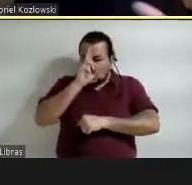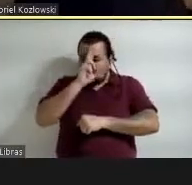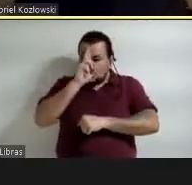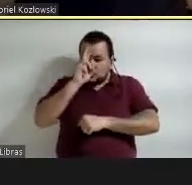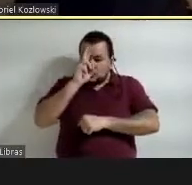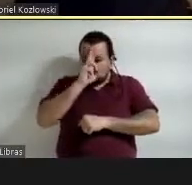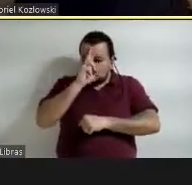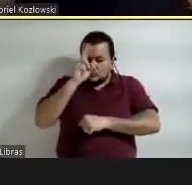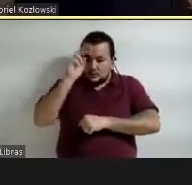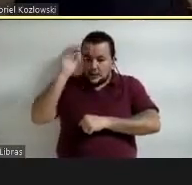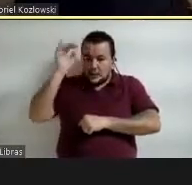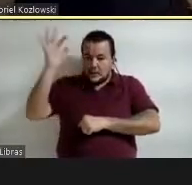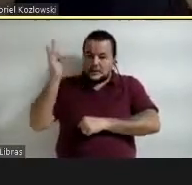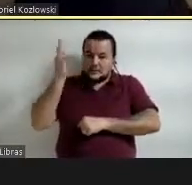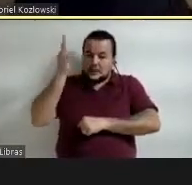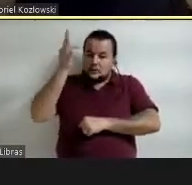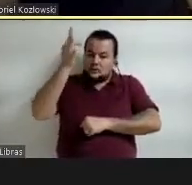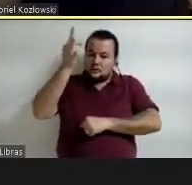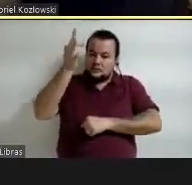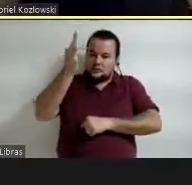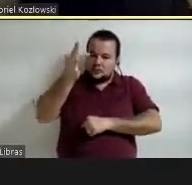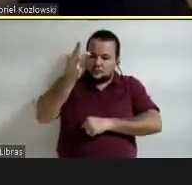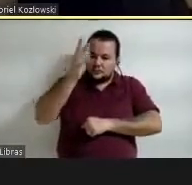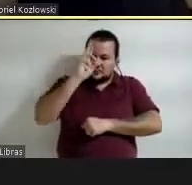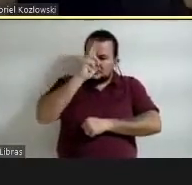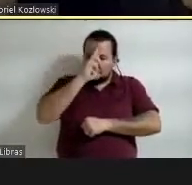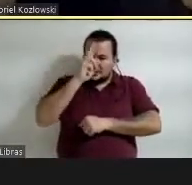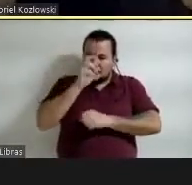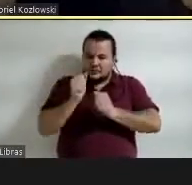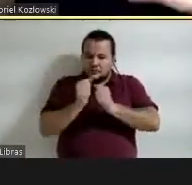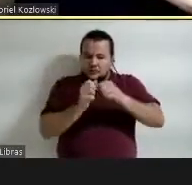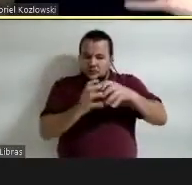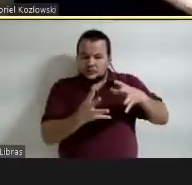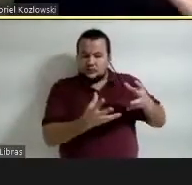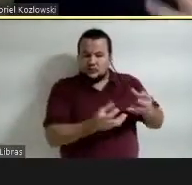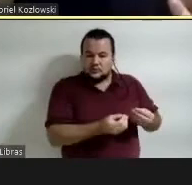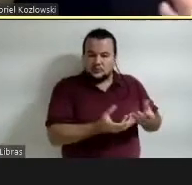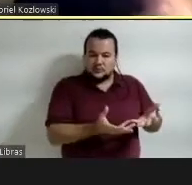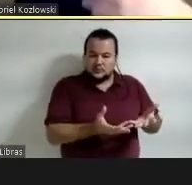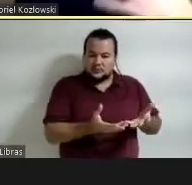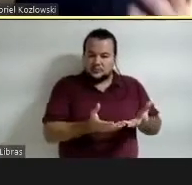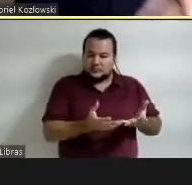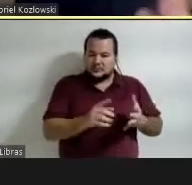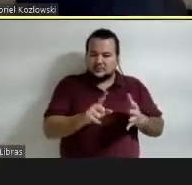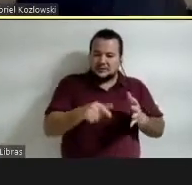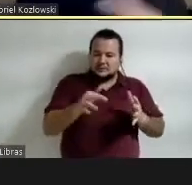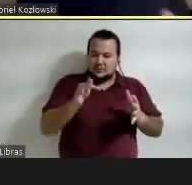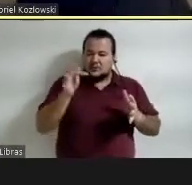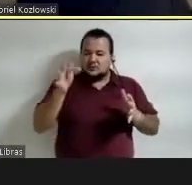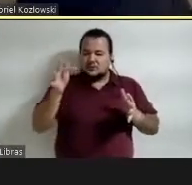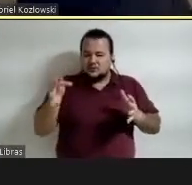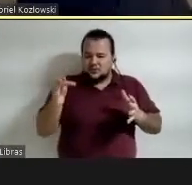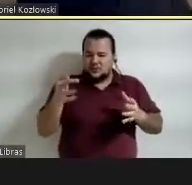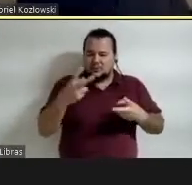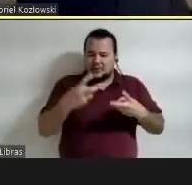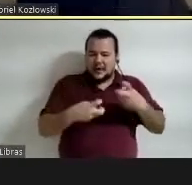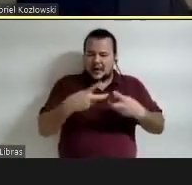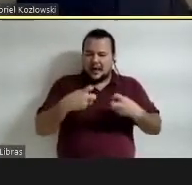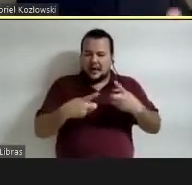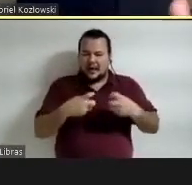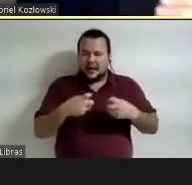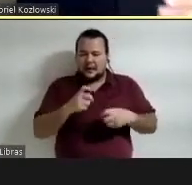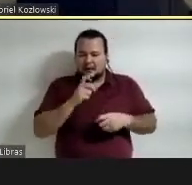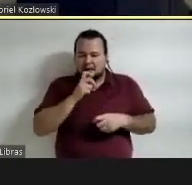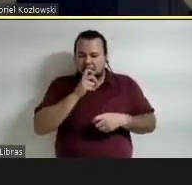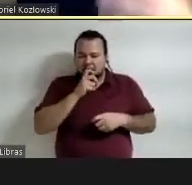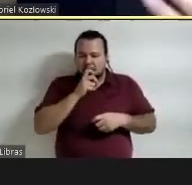imaginaram o futuro do Estado Soviético em relação ao mundo. E mais tarde, com a Guerra Fria e a corrida espacial, o futuro